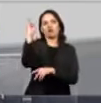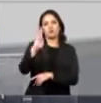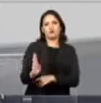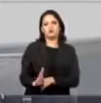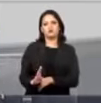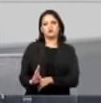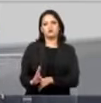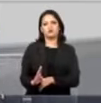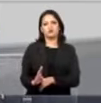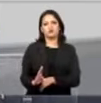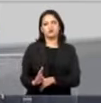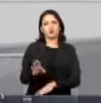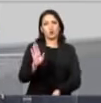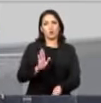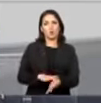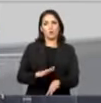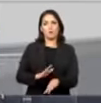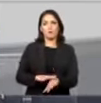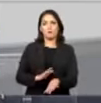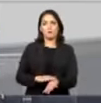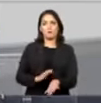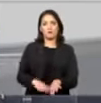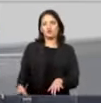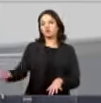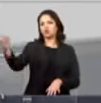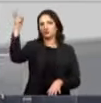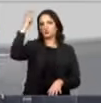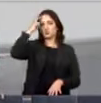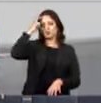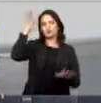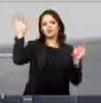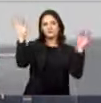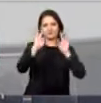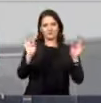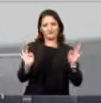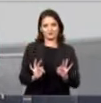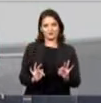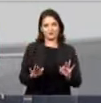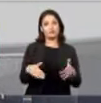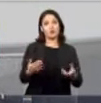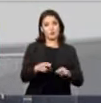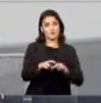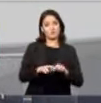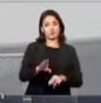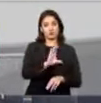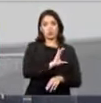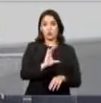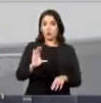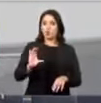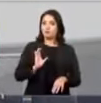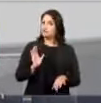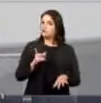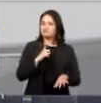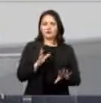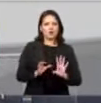brasileiras um momento de cultura e de felicidade. Por isso, a comissão está à